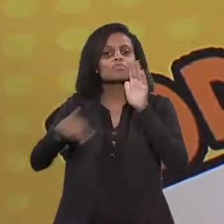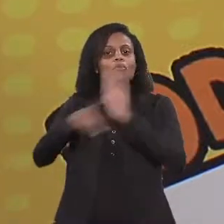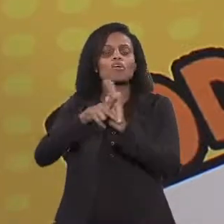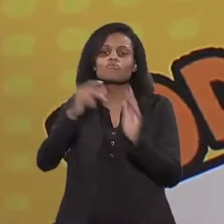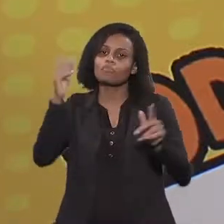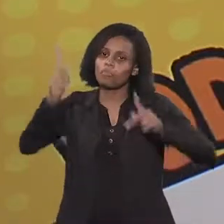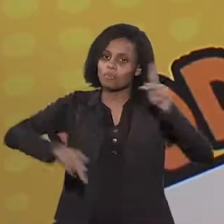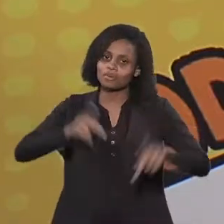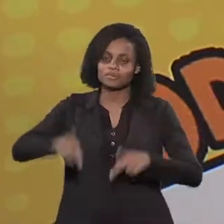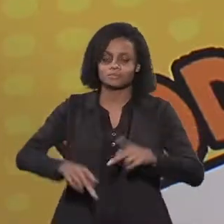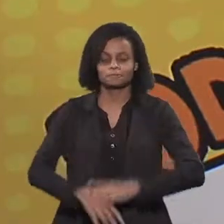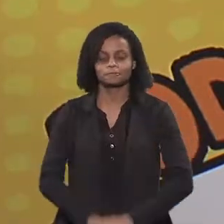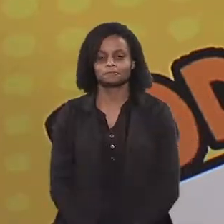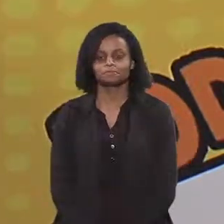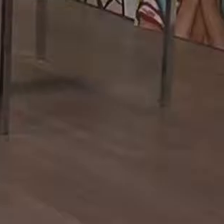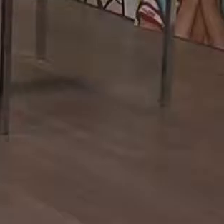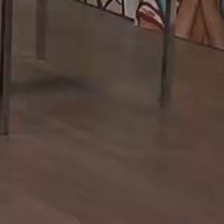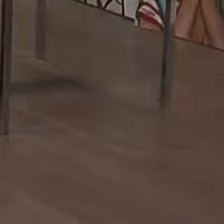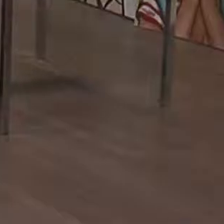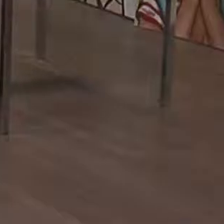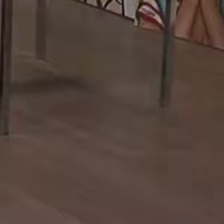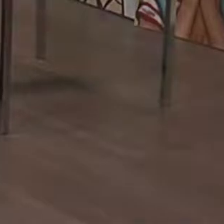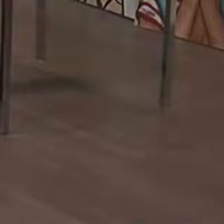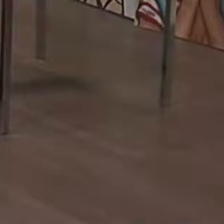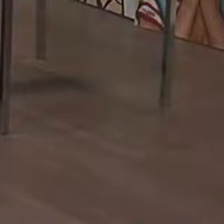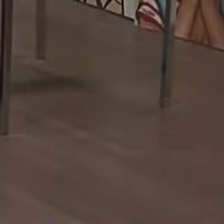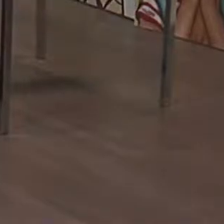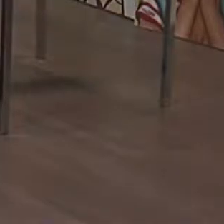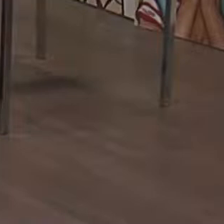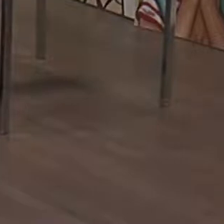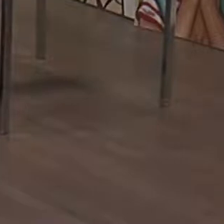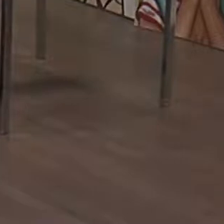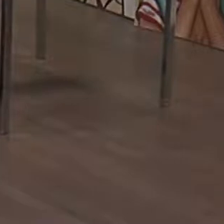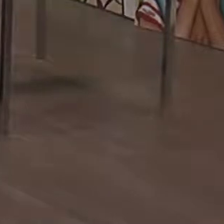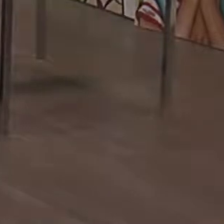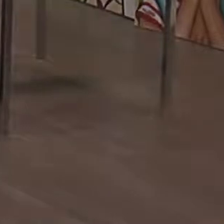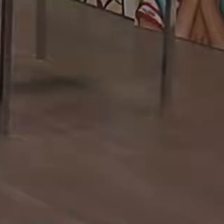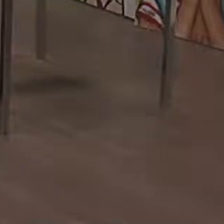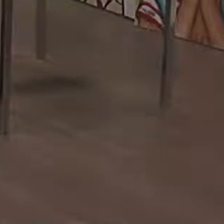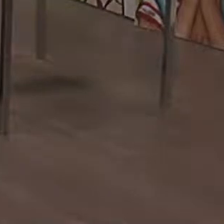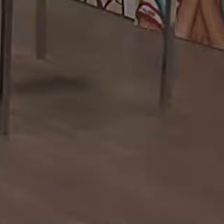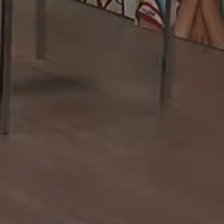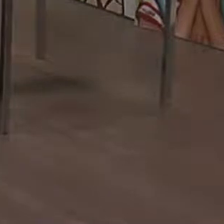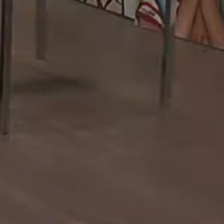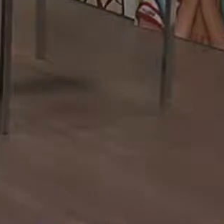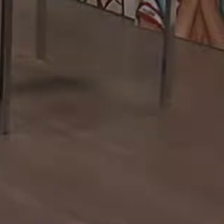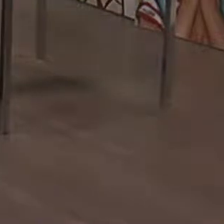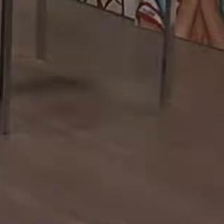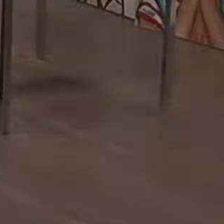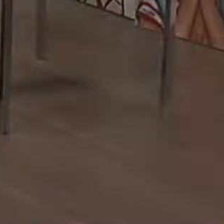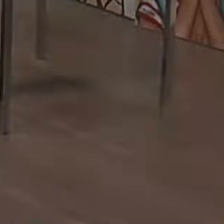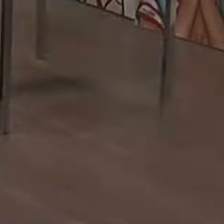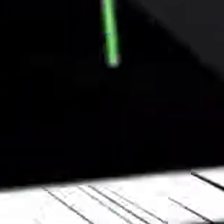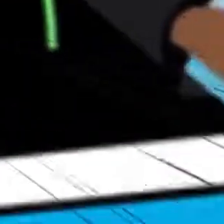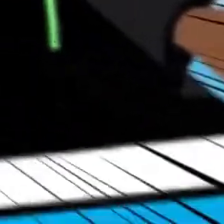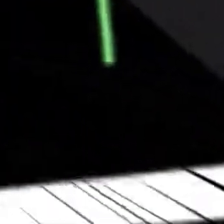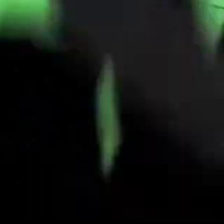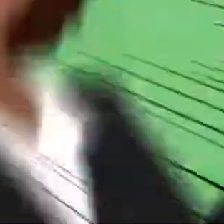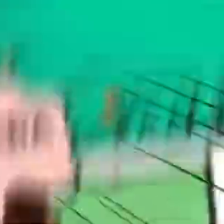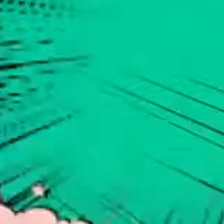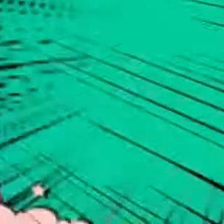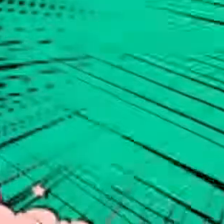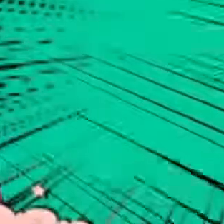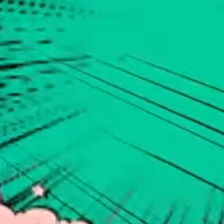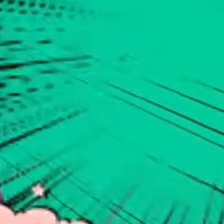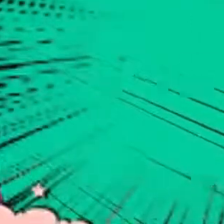alerj.rj.gov.br. TV Alerj, o canal do povo. Nós estamos ligadas, queremos ser respeitadas. Juntas somos mais fortes, juntas somos melhores. Ouçam